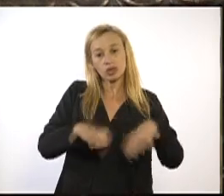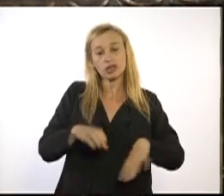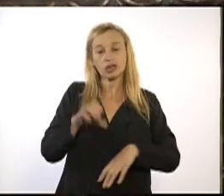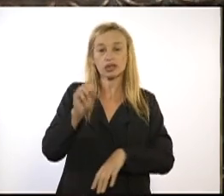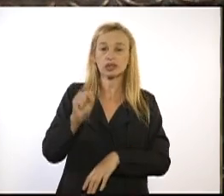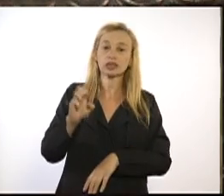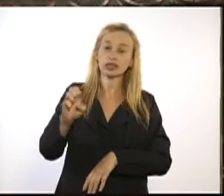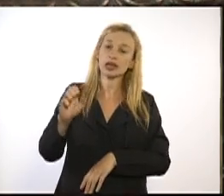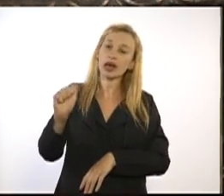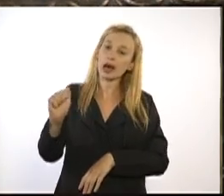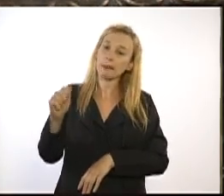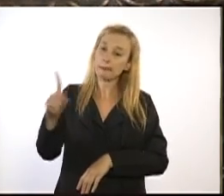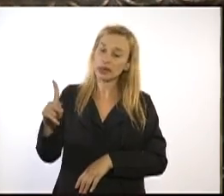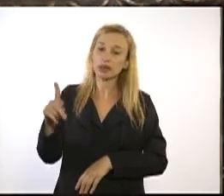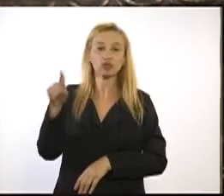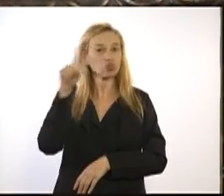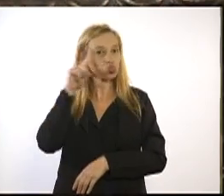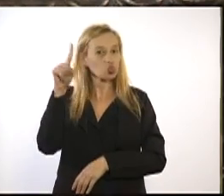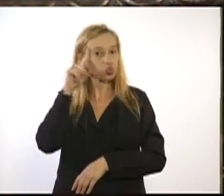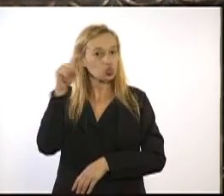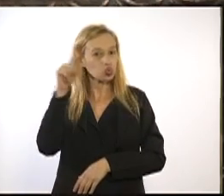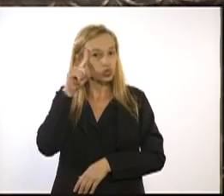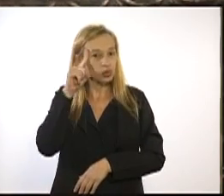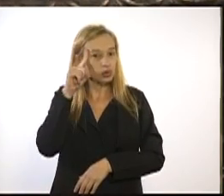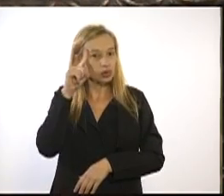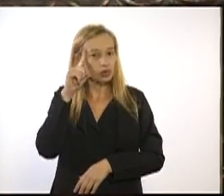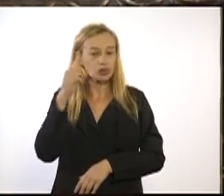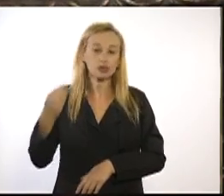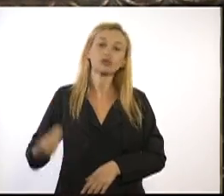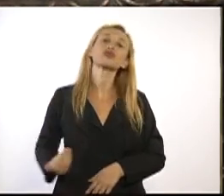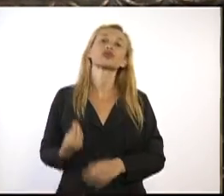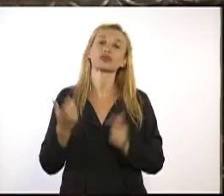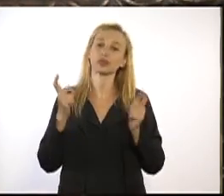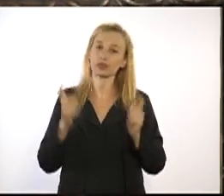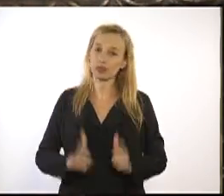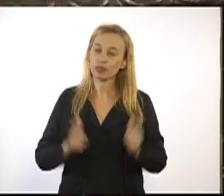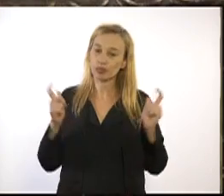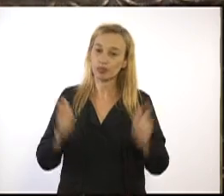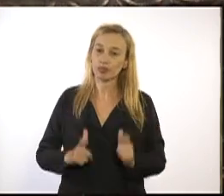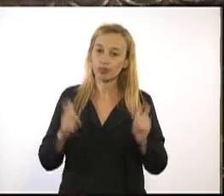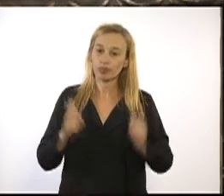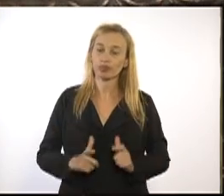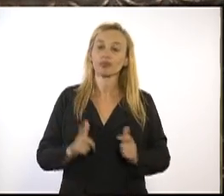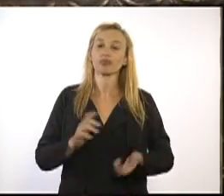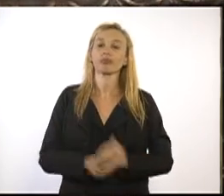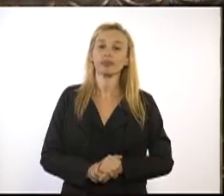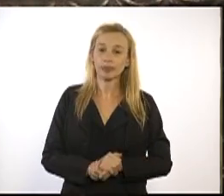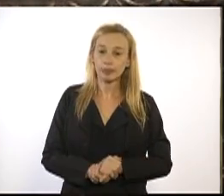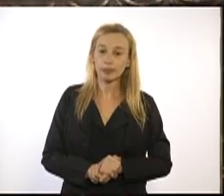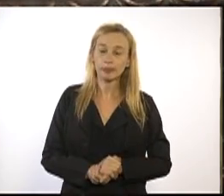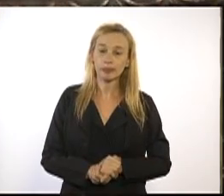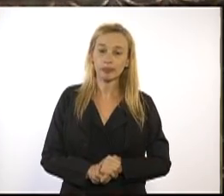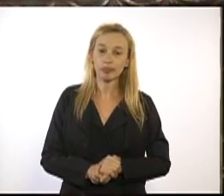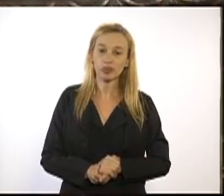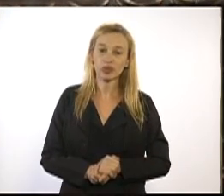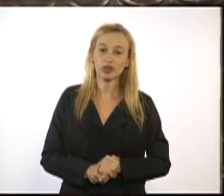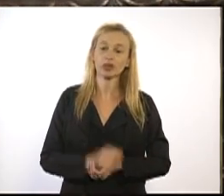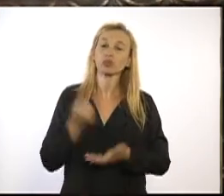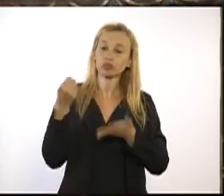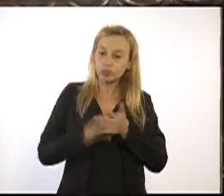que todos os dias estão aqui para demandar